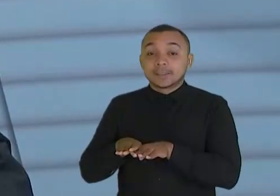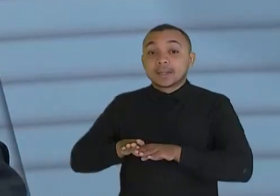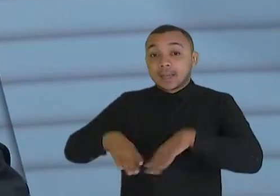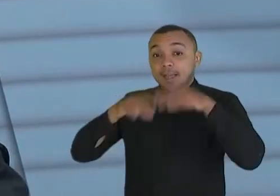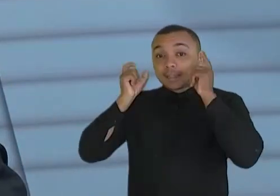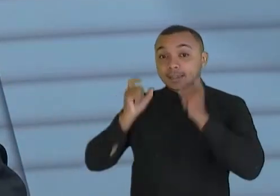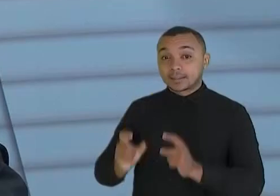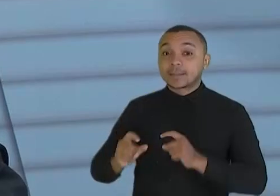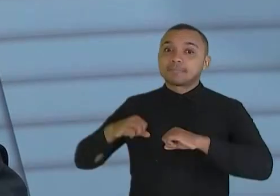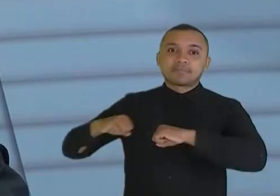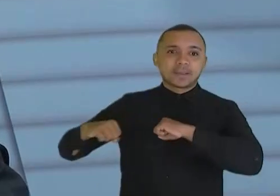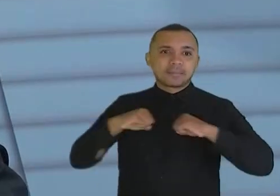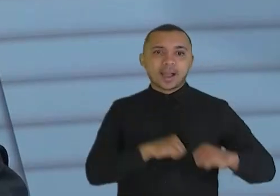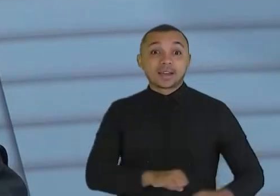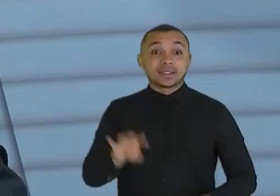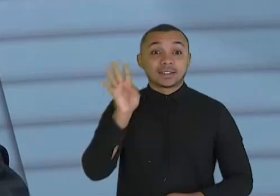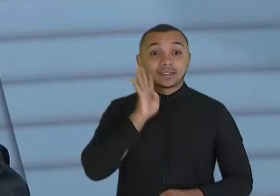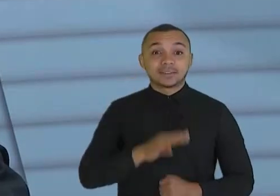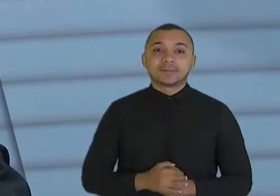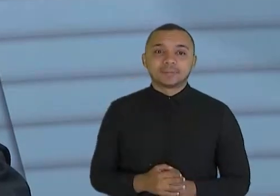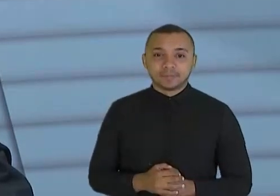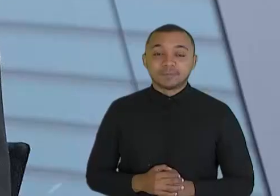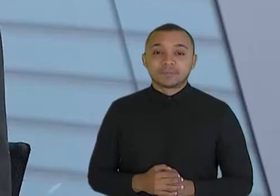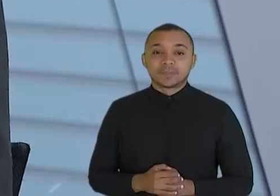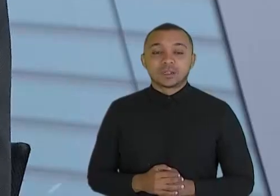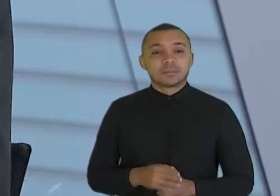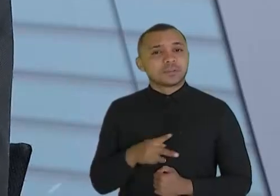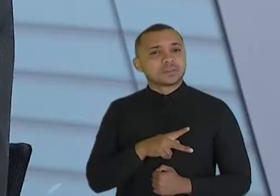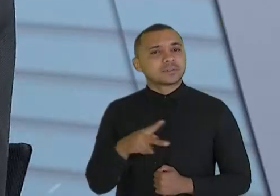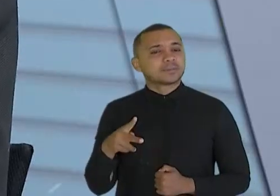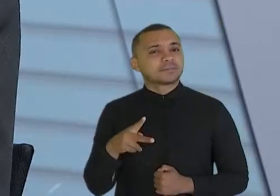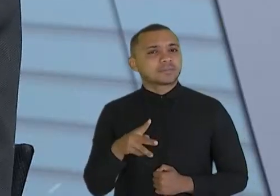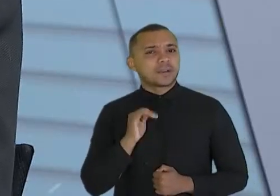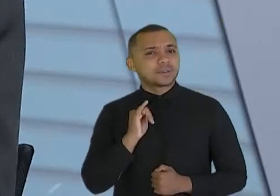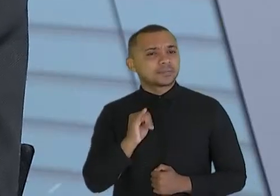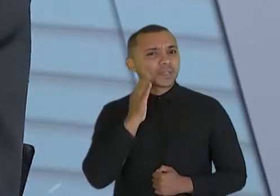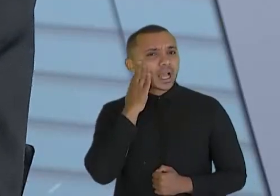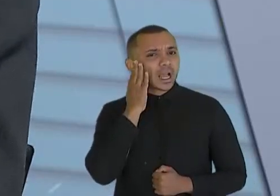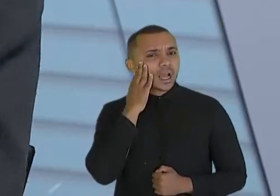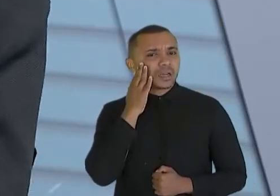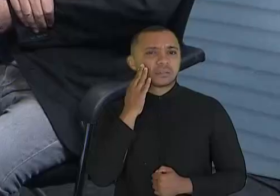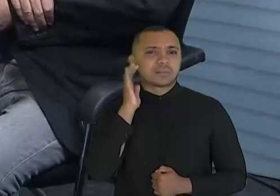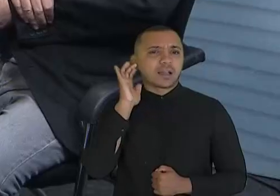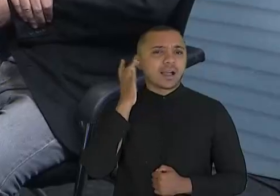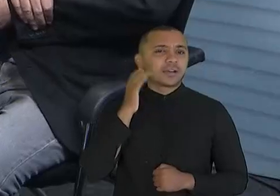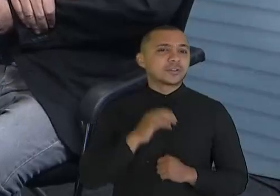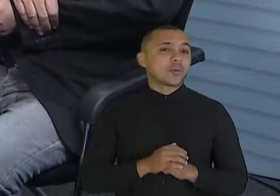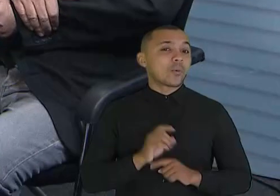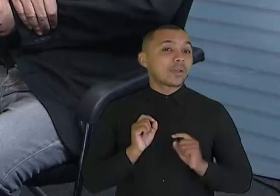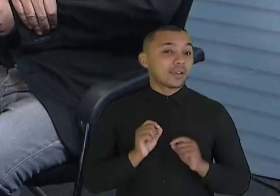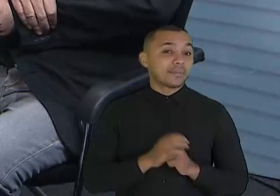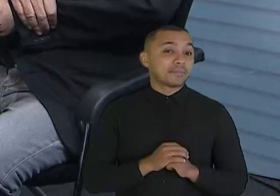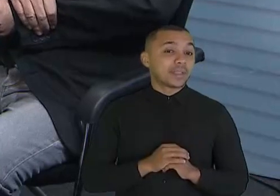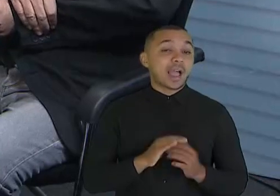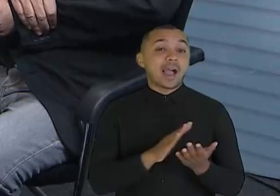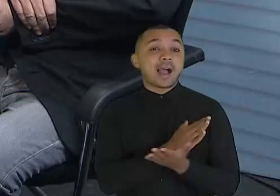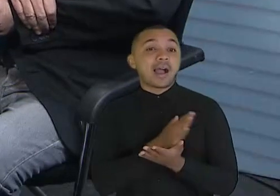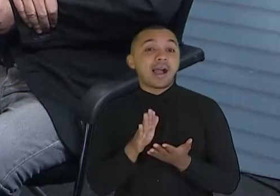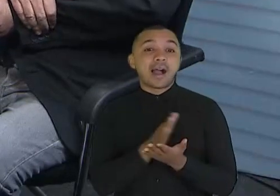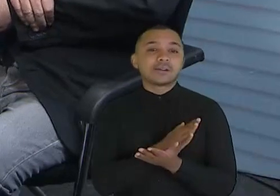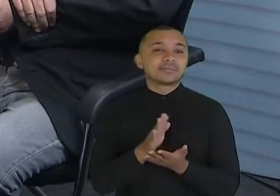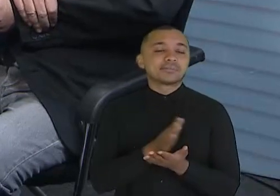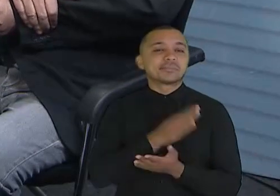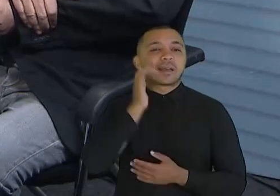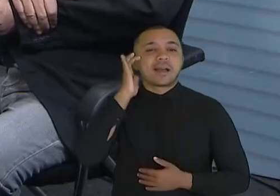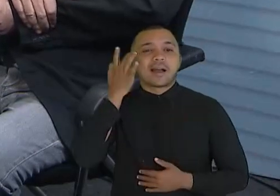vai ser um debate muito rico. Professor, você sabia que tem gente que acha que o aquecimento global é conversa para boi dormir? É uma